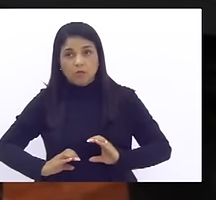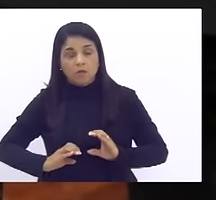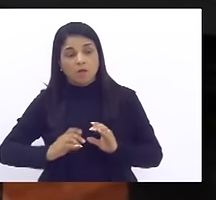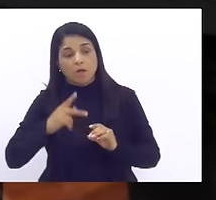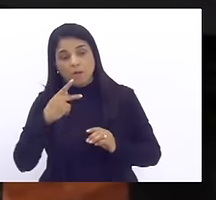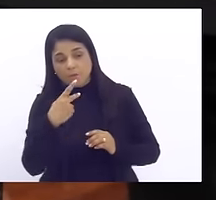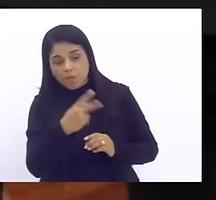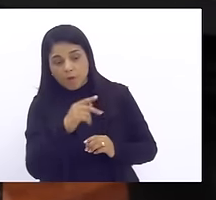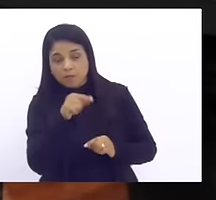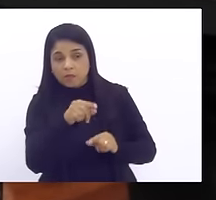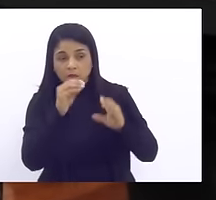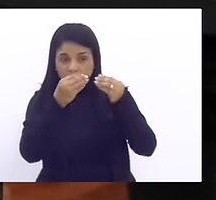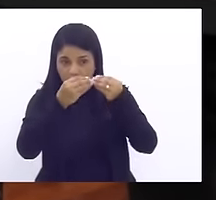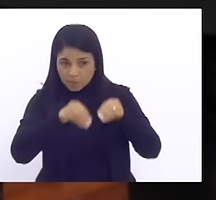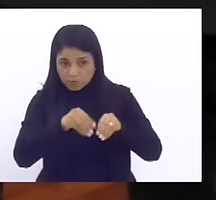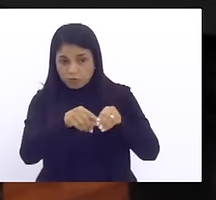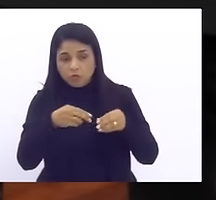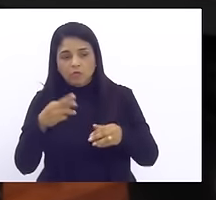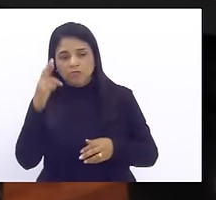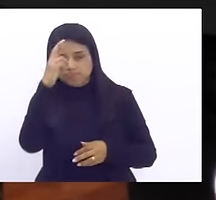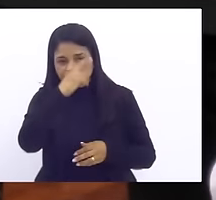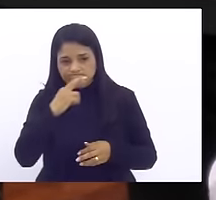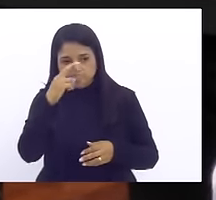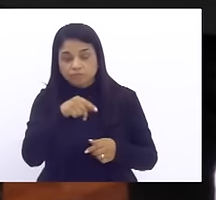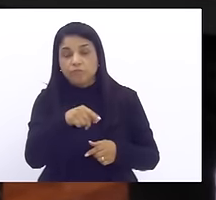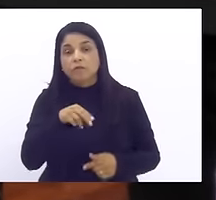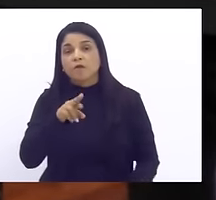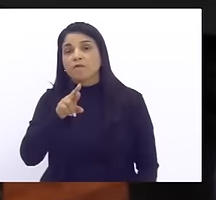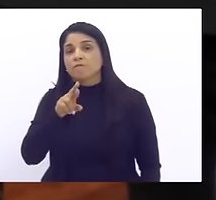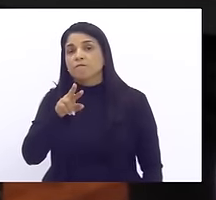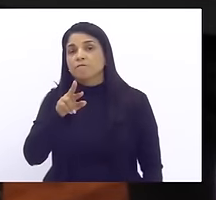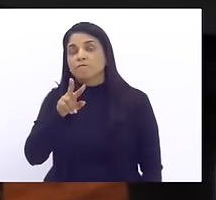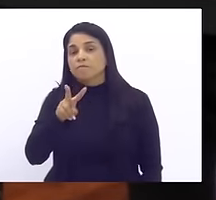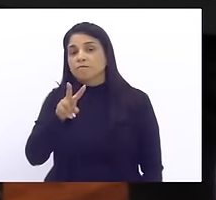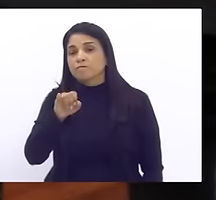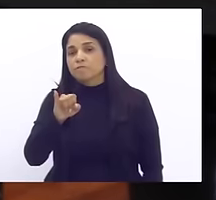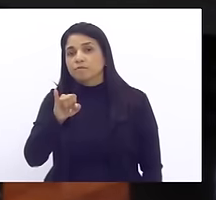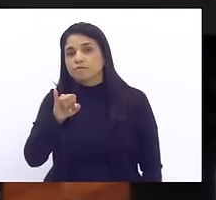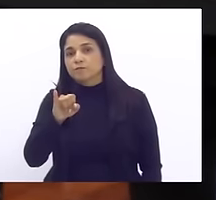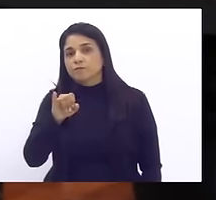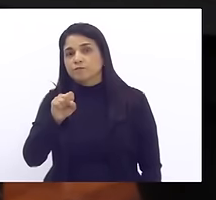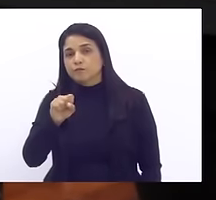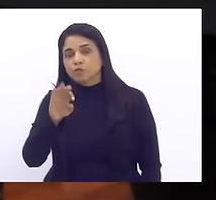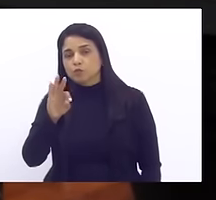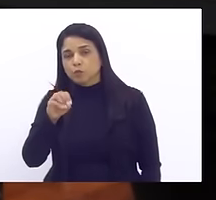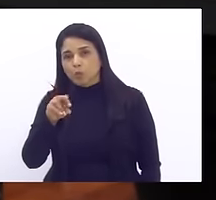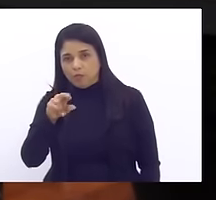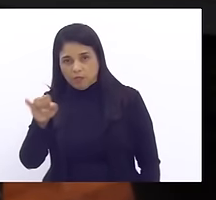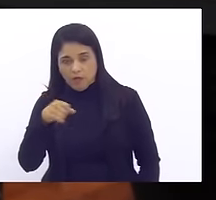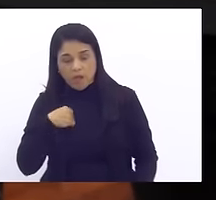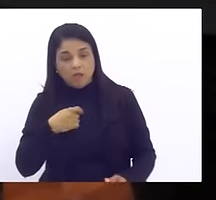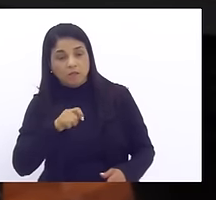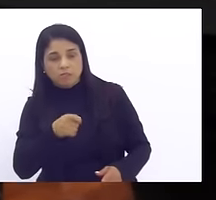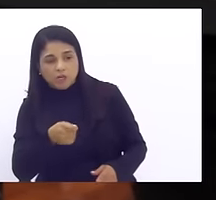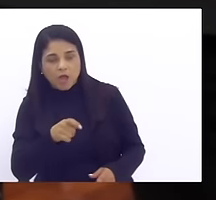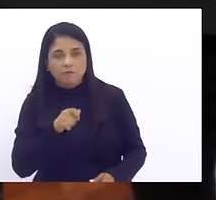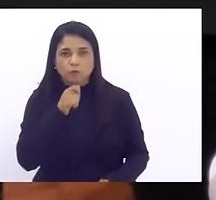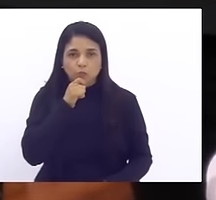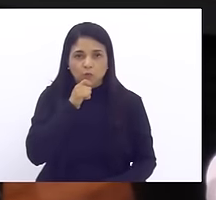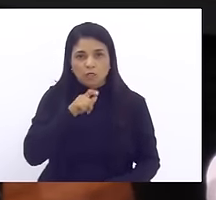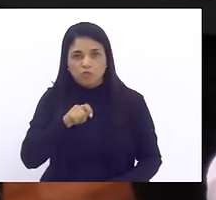ele na hora que ele é vai vistoriar o veículo ele sabe das condições que ele tá se ele tá com Chaves sem chaves o motor funcionando